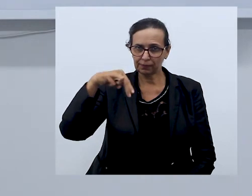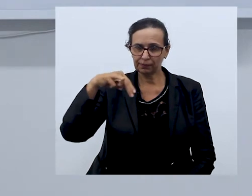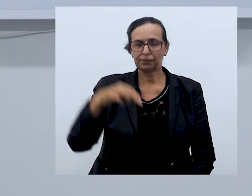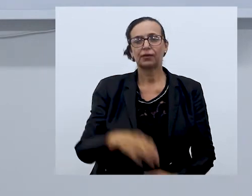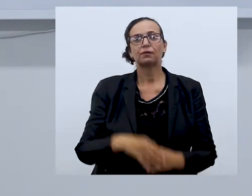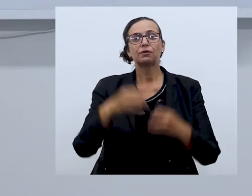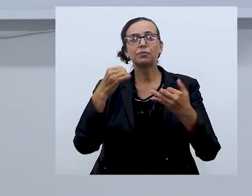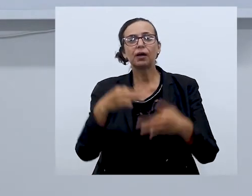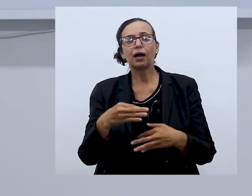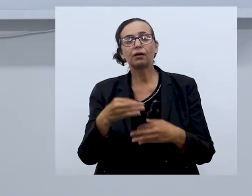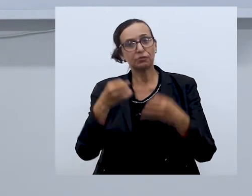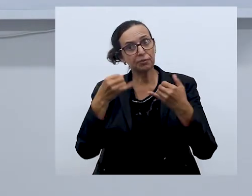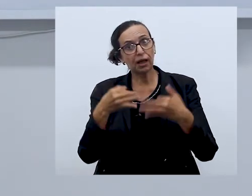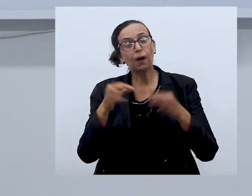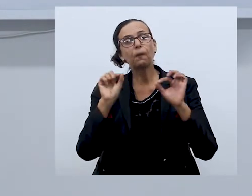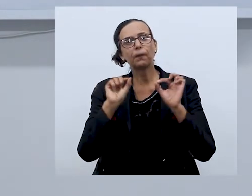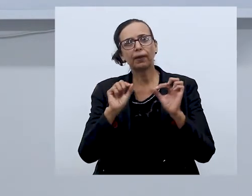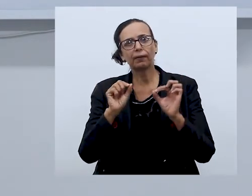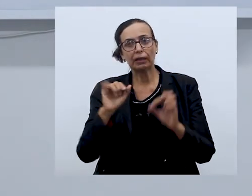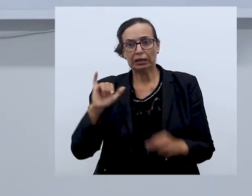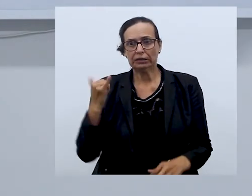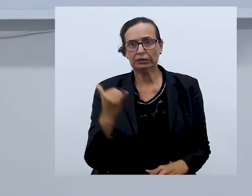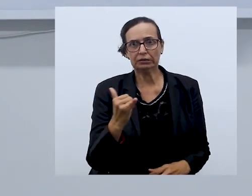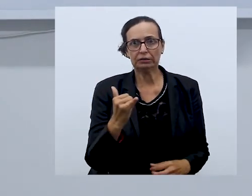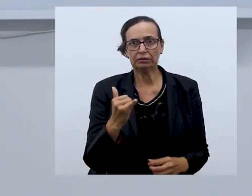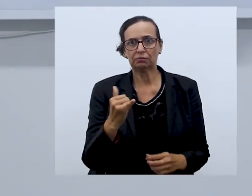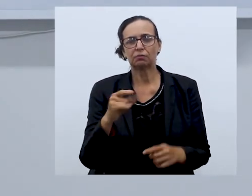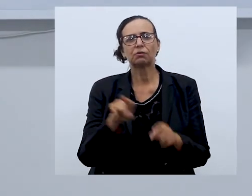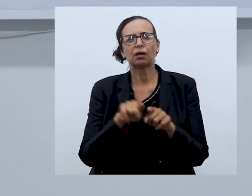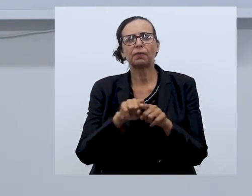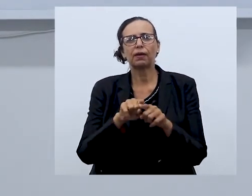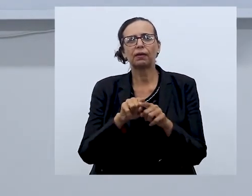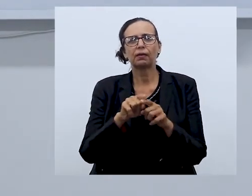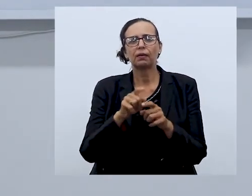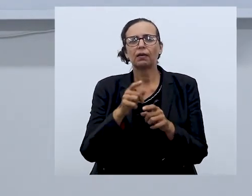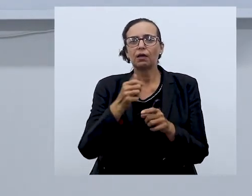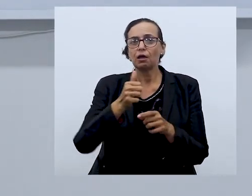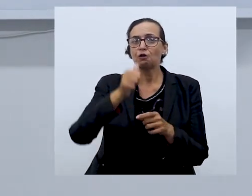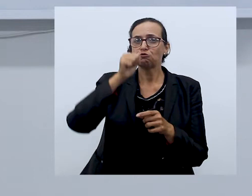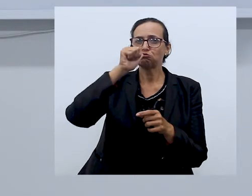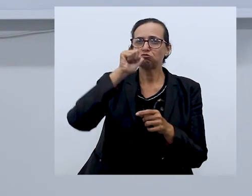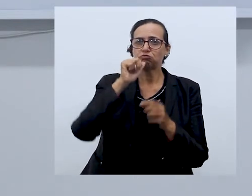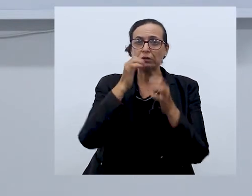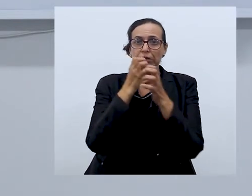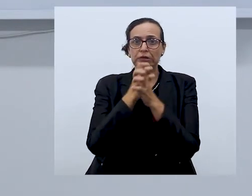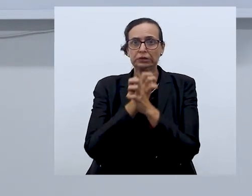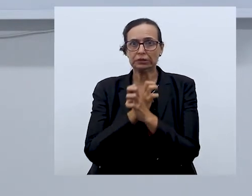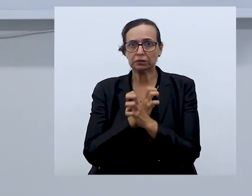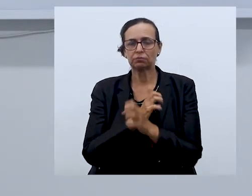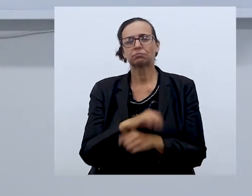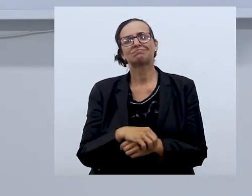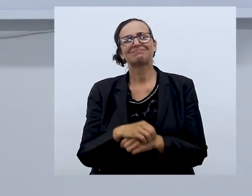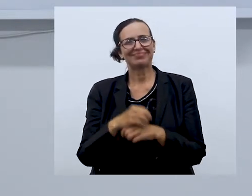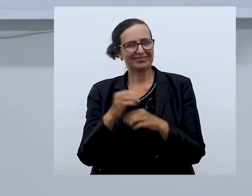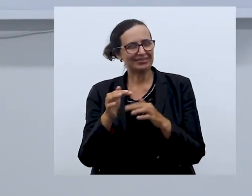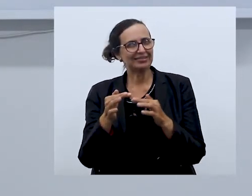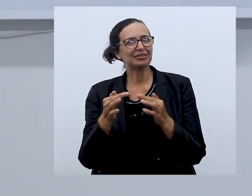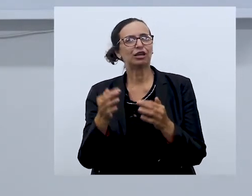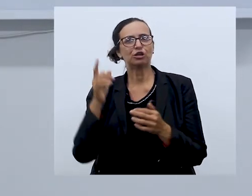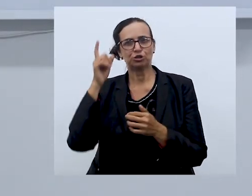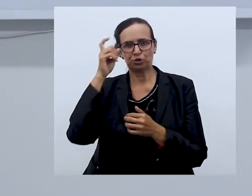falar sobre choque elétrico e envenenamento, o que se deve fazer nessas circunstâncias. São duas situações